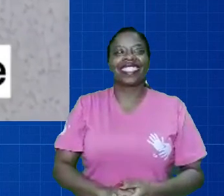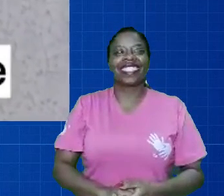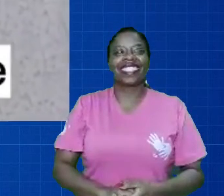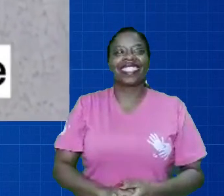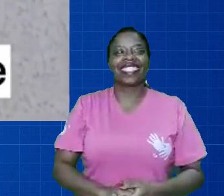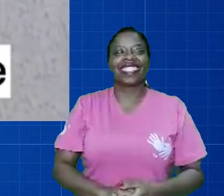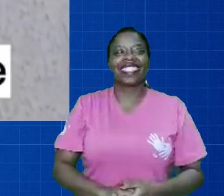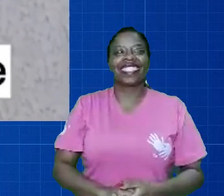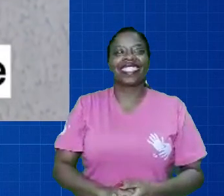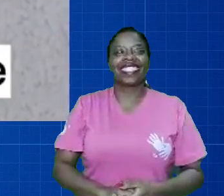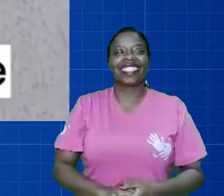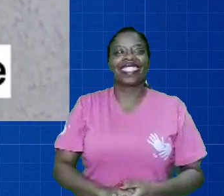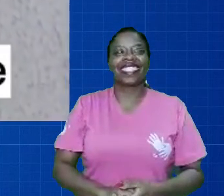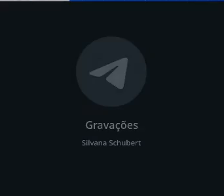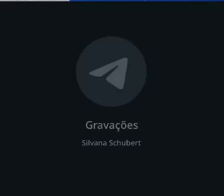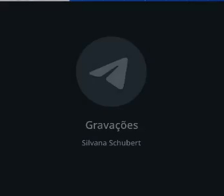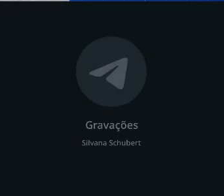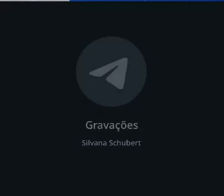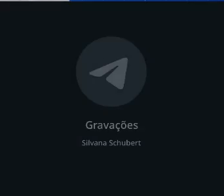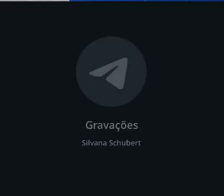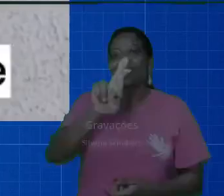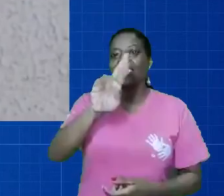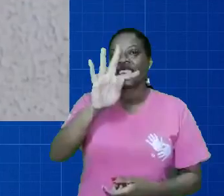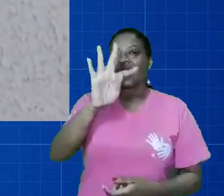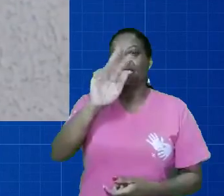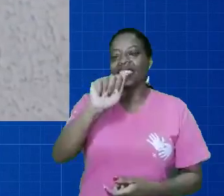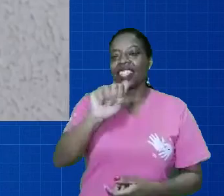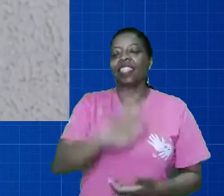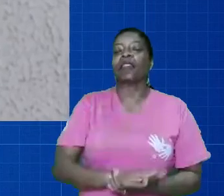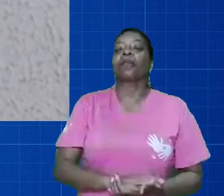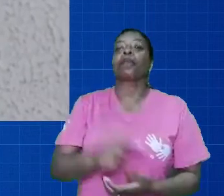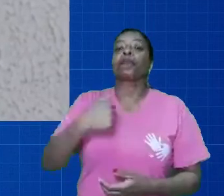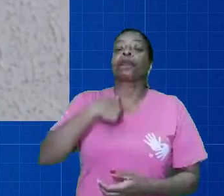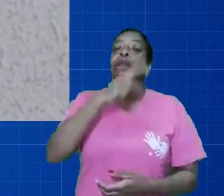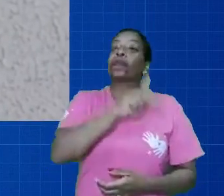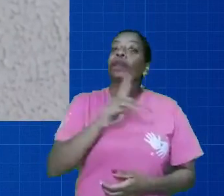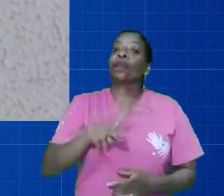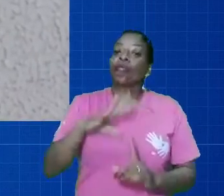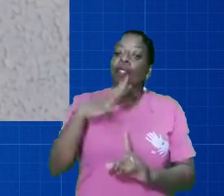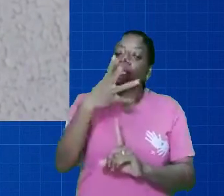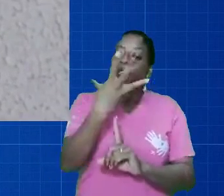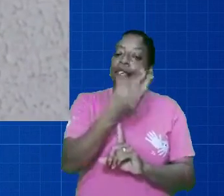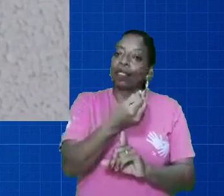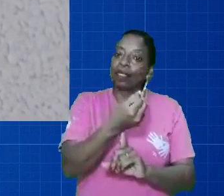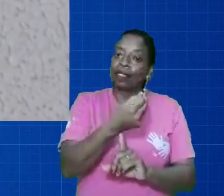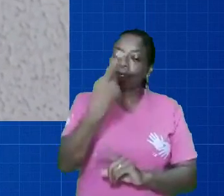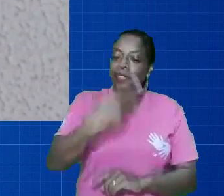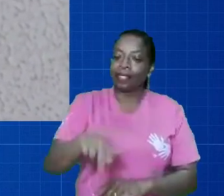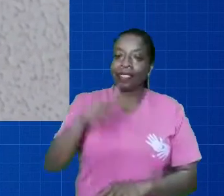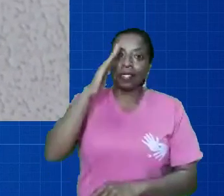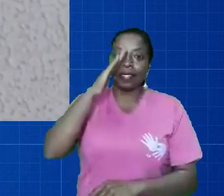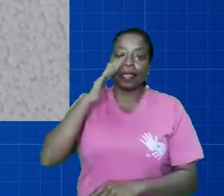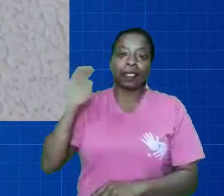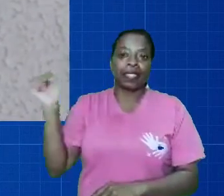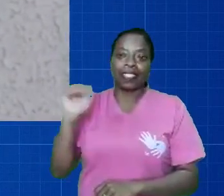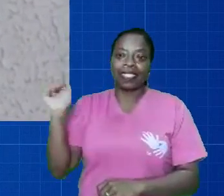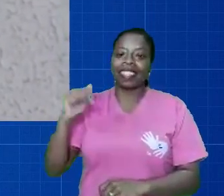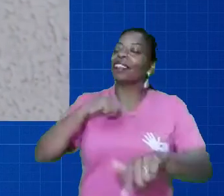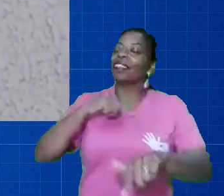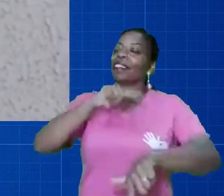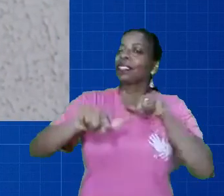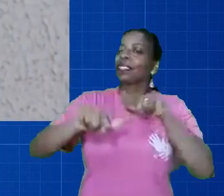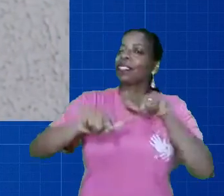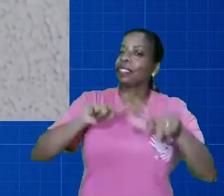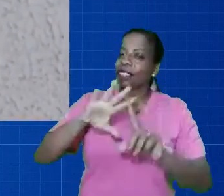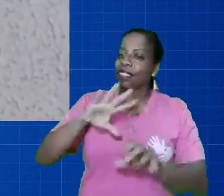Arte, trabalhei dentro do Complexo Luci Machado e também no CEMEC. E lembro